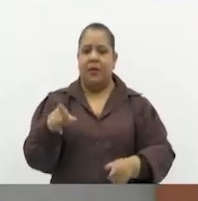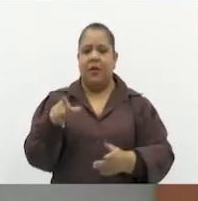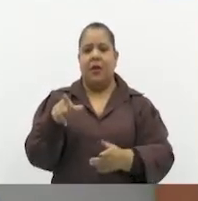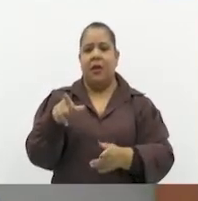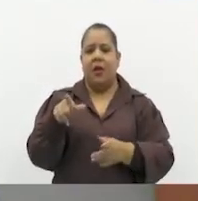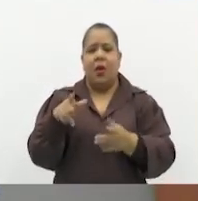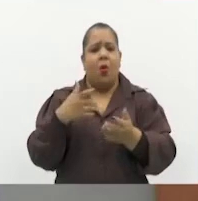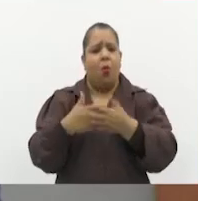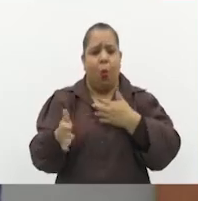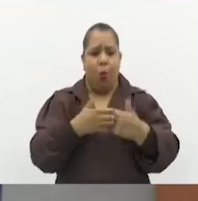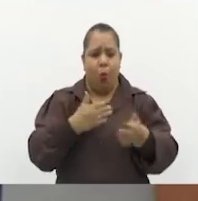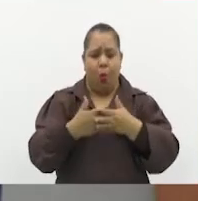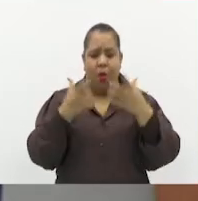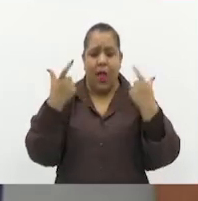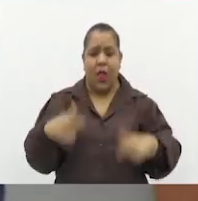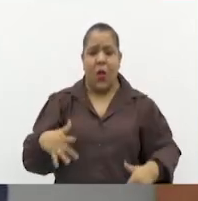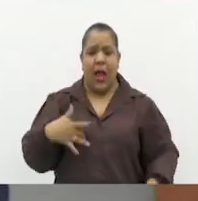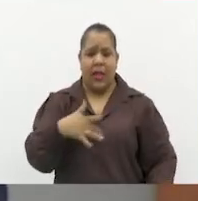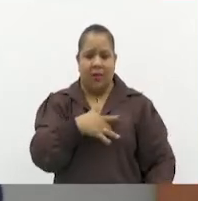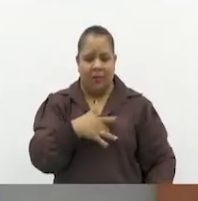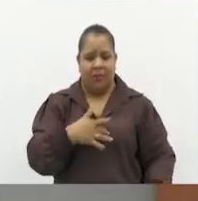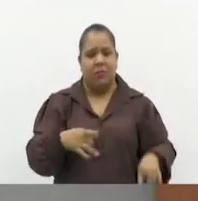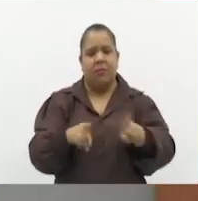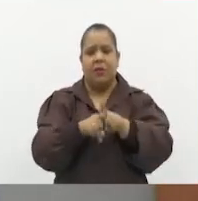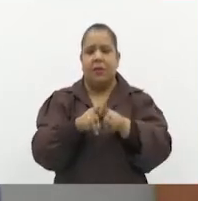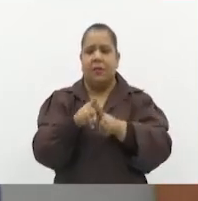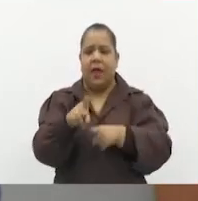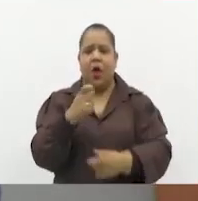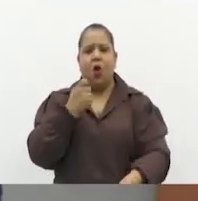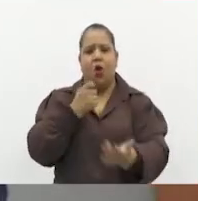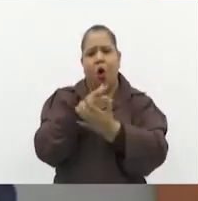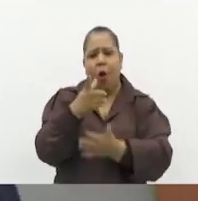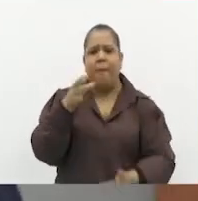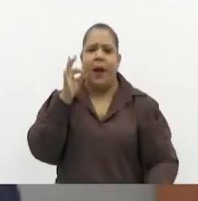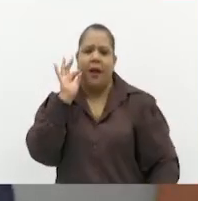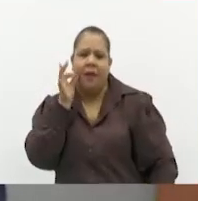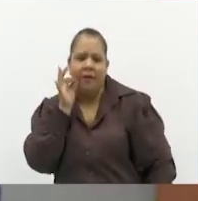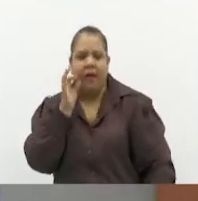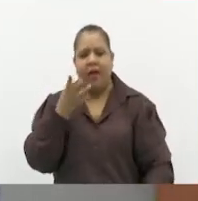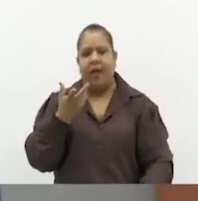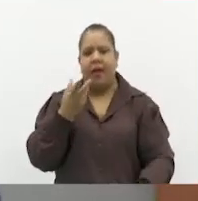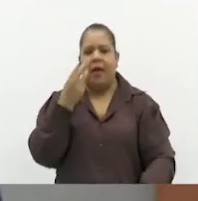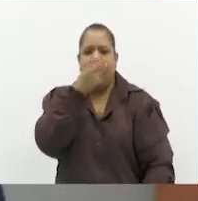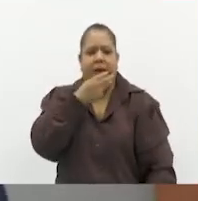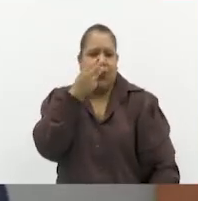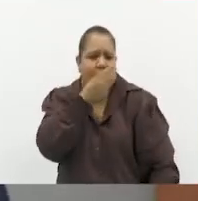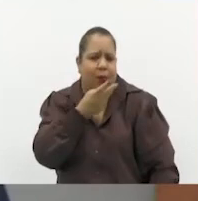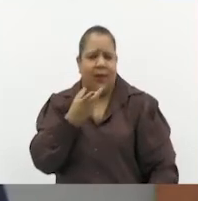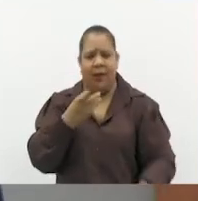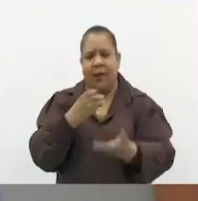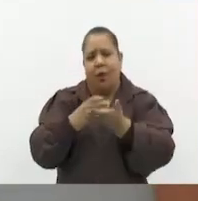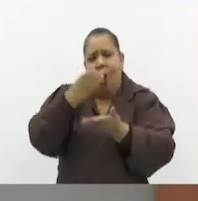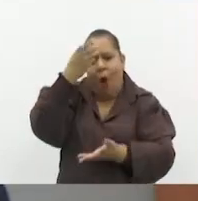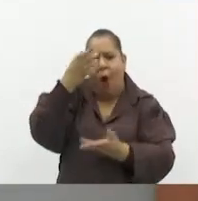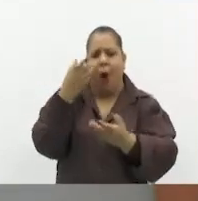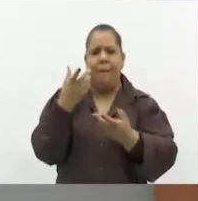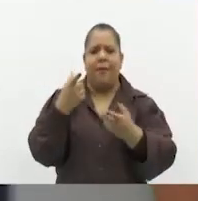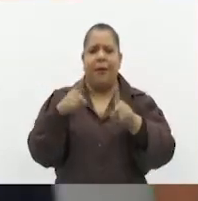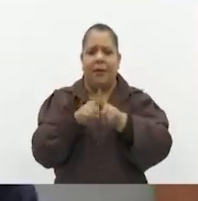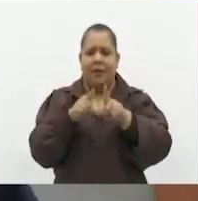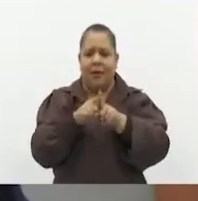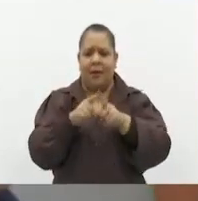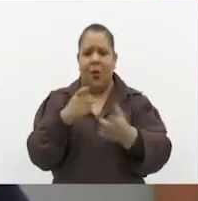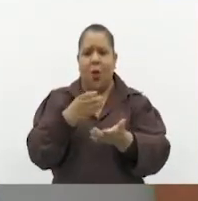qualquer unidade de saúde. Isso você faz para comprar café, para comprar açúcar, para comprar copo descartável, para comprar